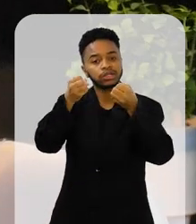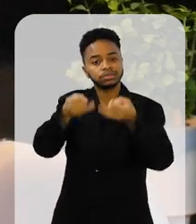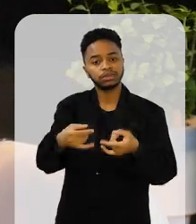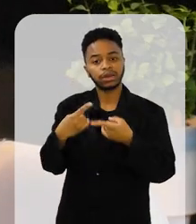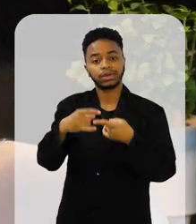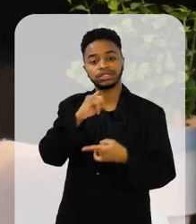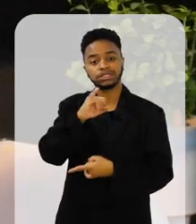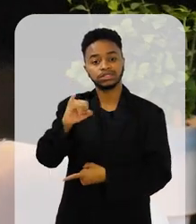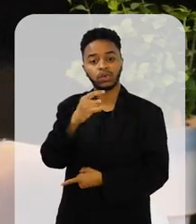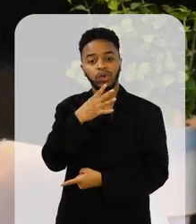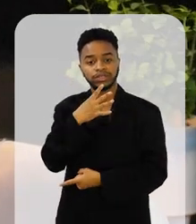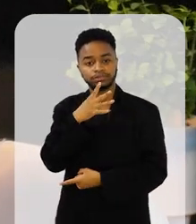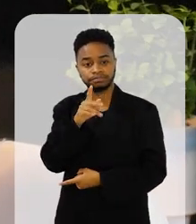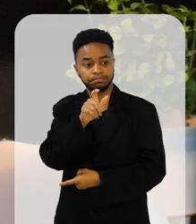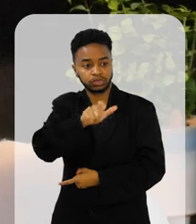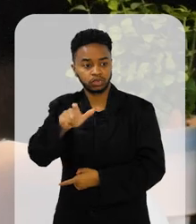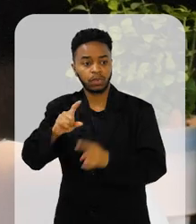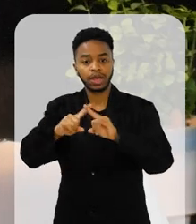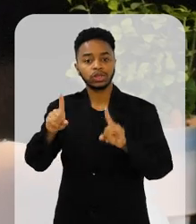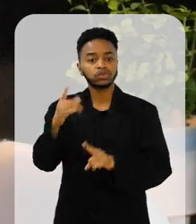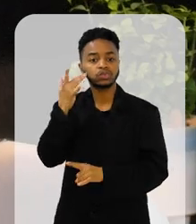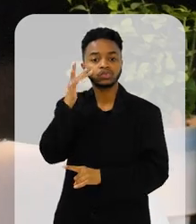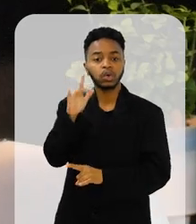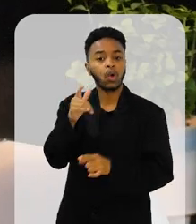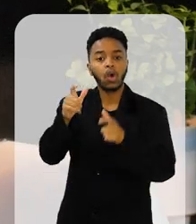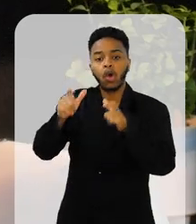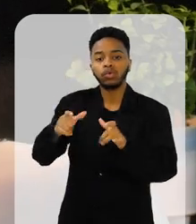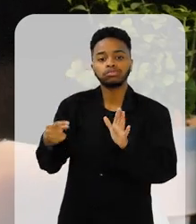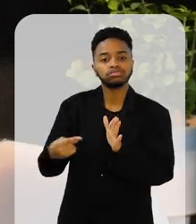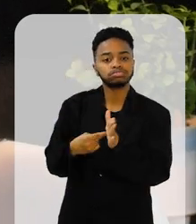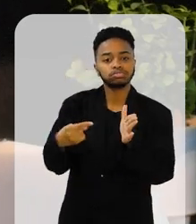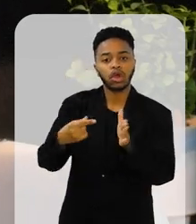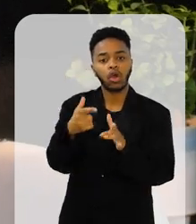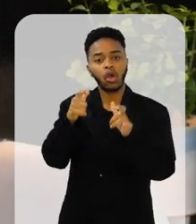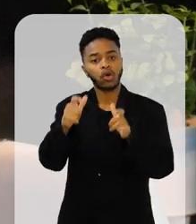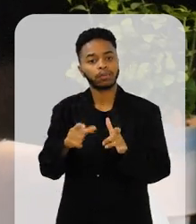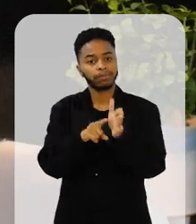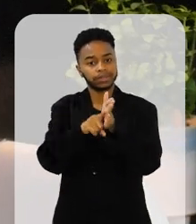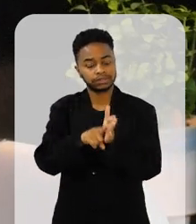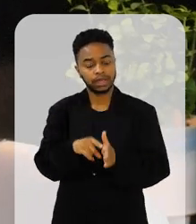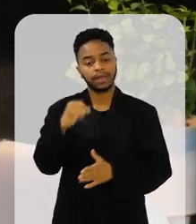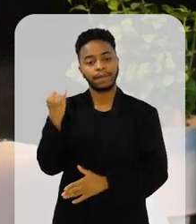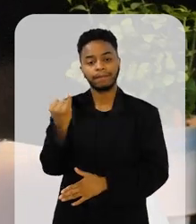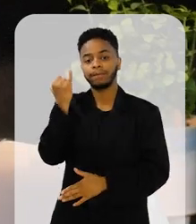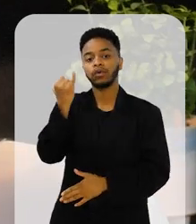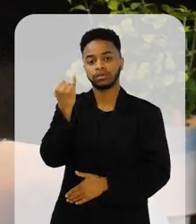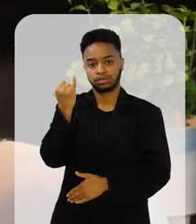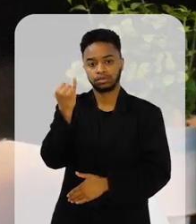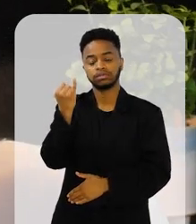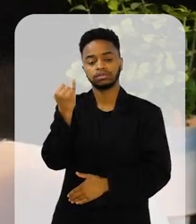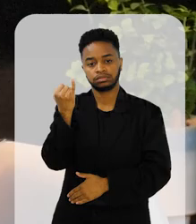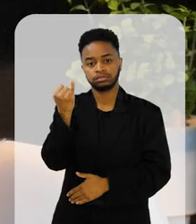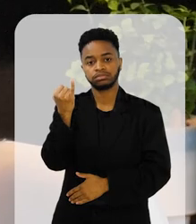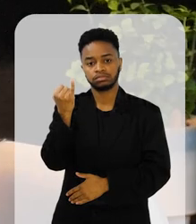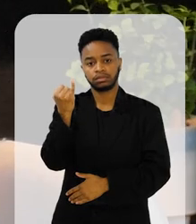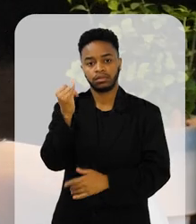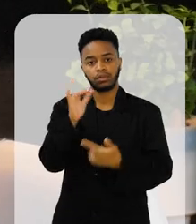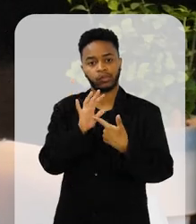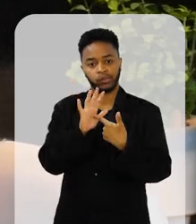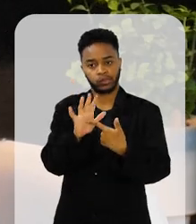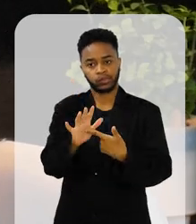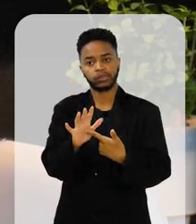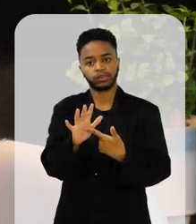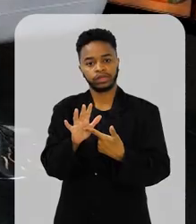para onde, aonde denunciar ou aonde pesquisar, então é importante